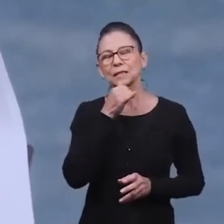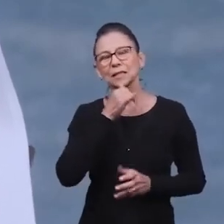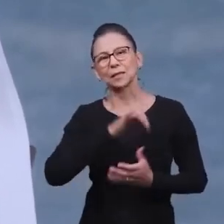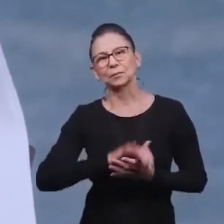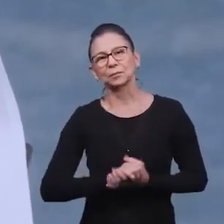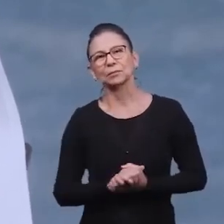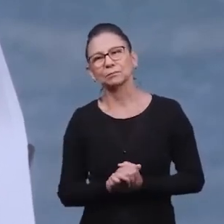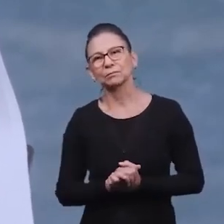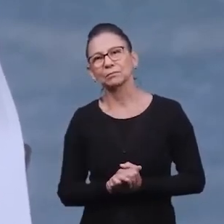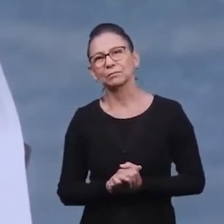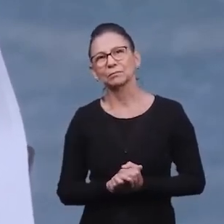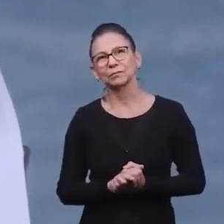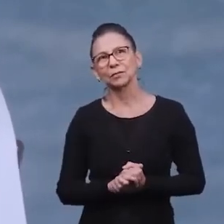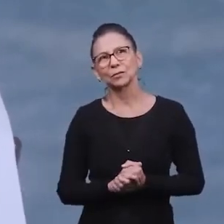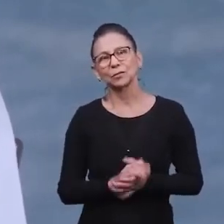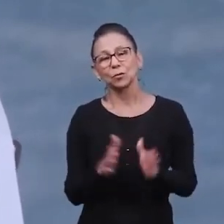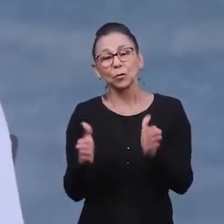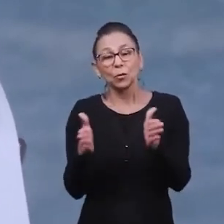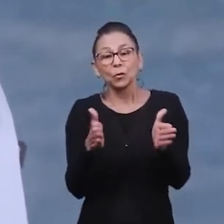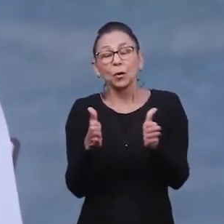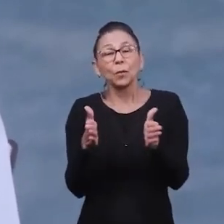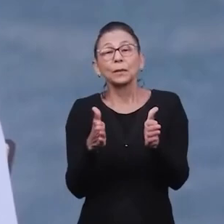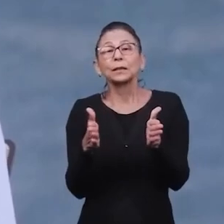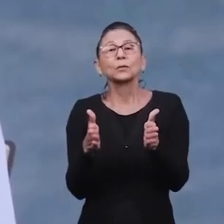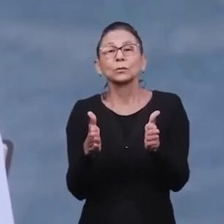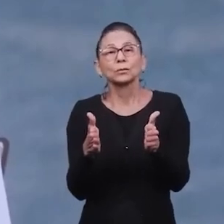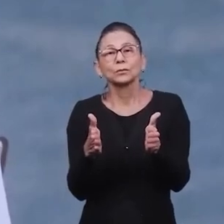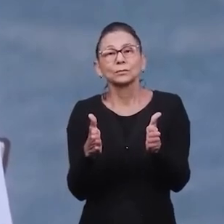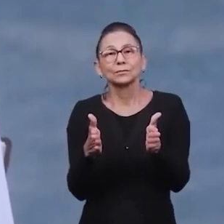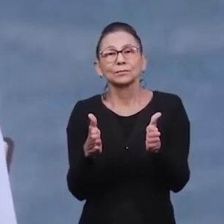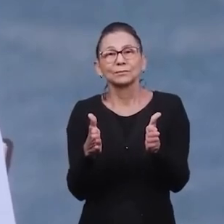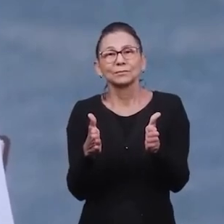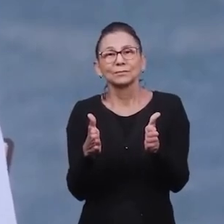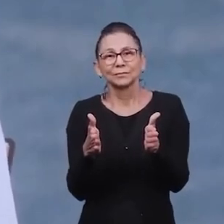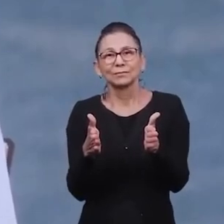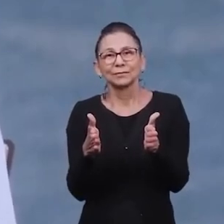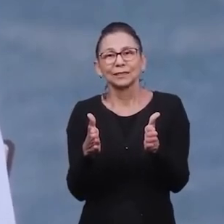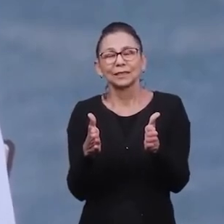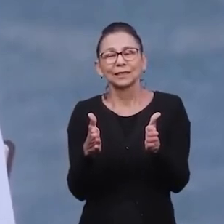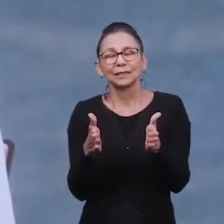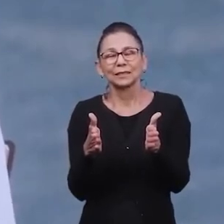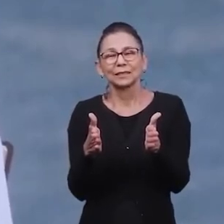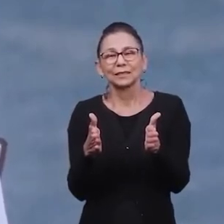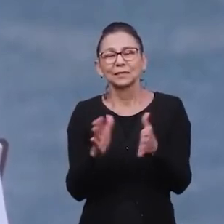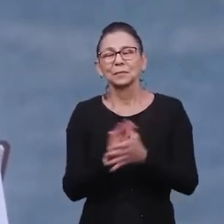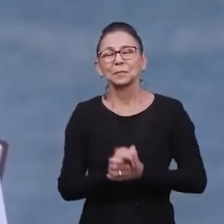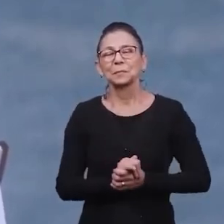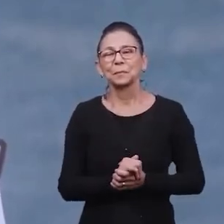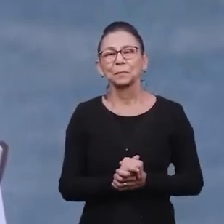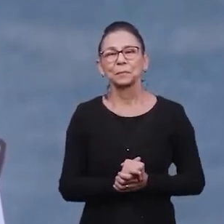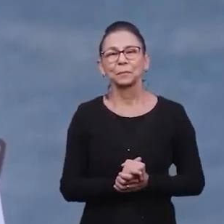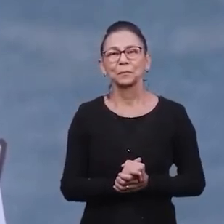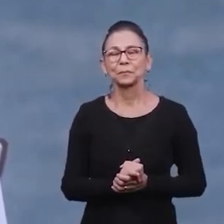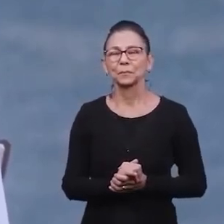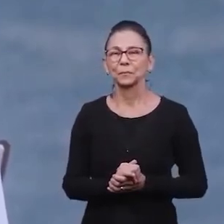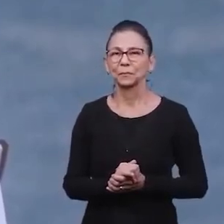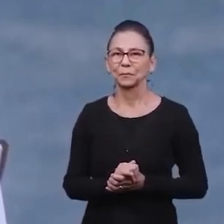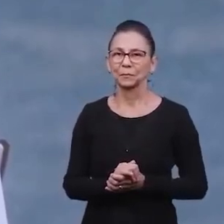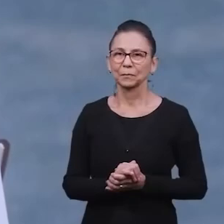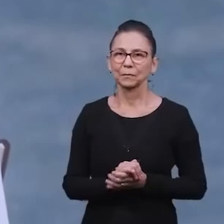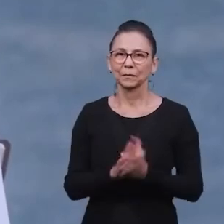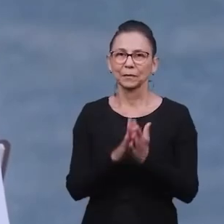tempo leva? Né? Não sei se eu não tenho resposta quanto tempo leva. Mas vamos ver o seguinte: dentro do contexto